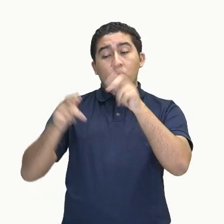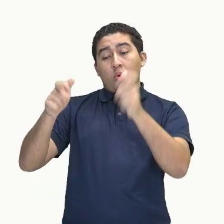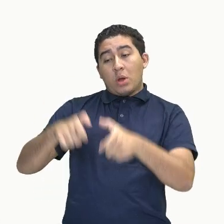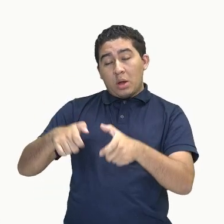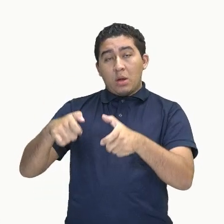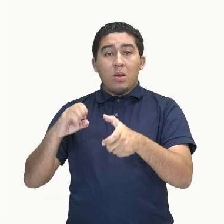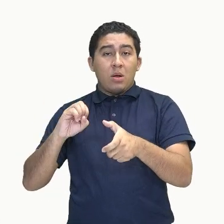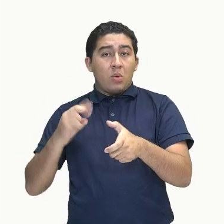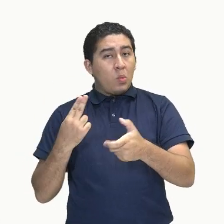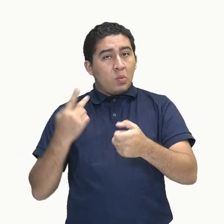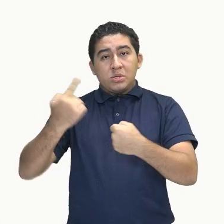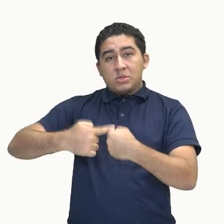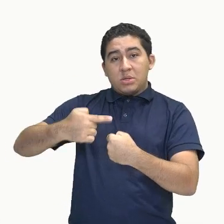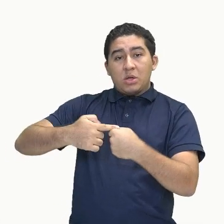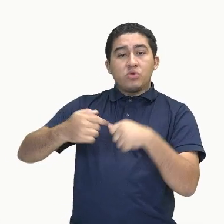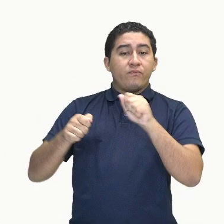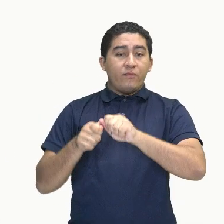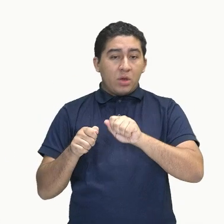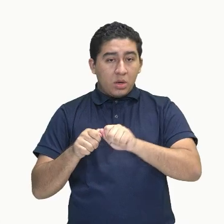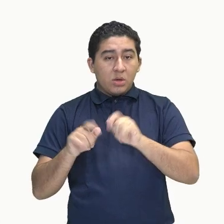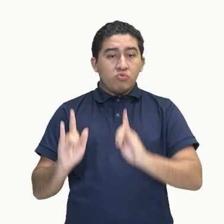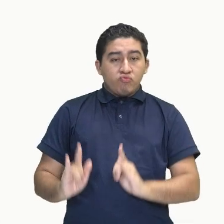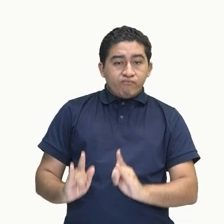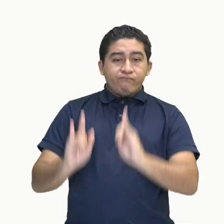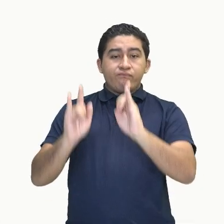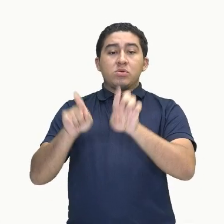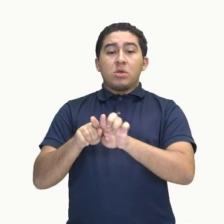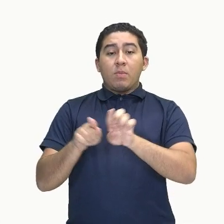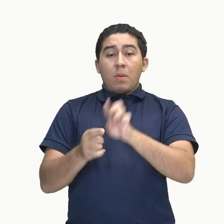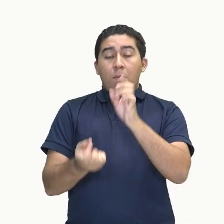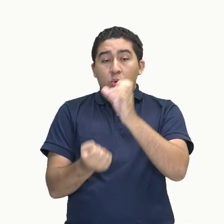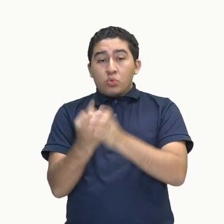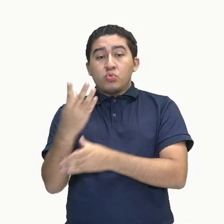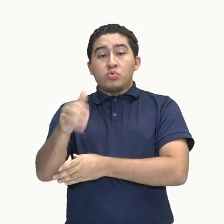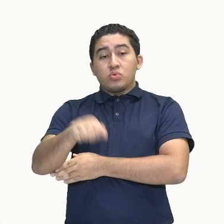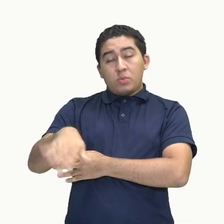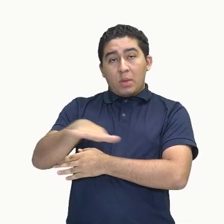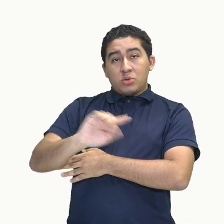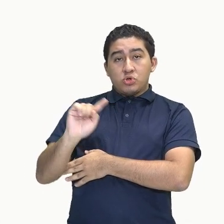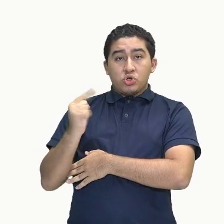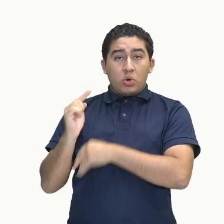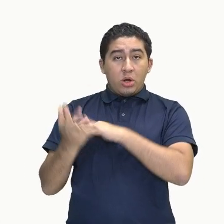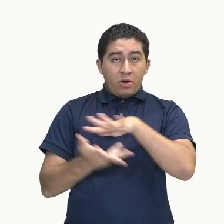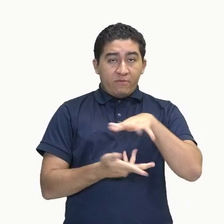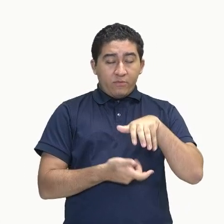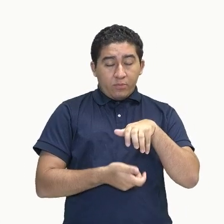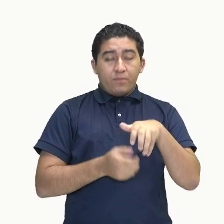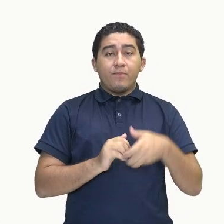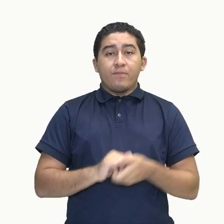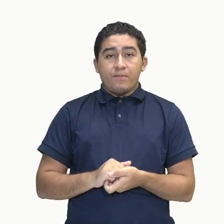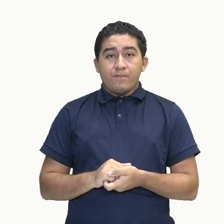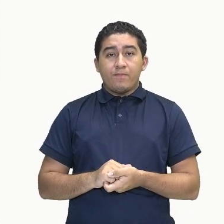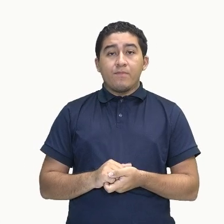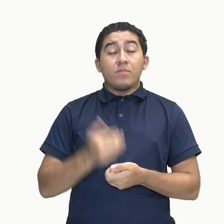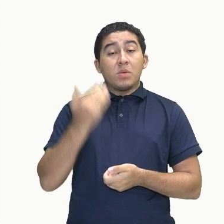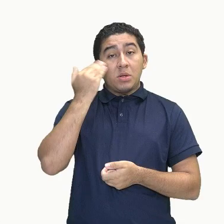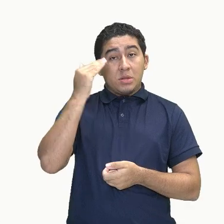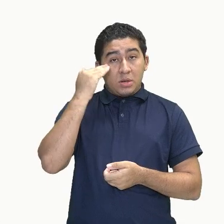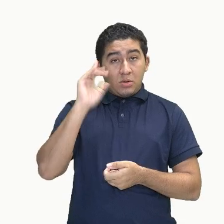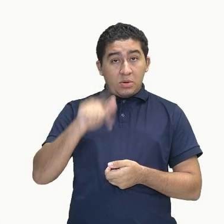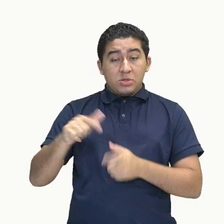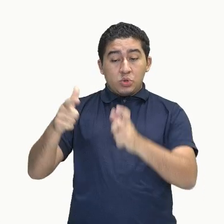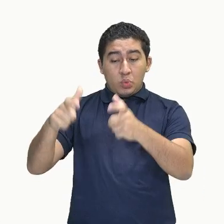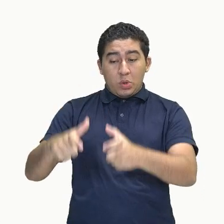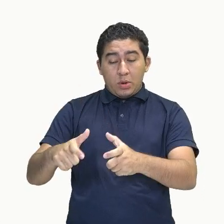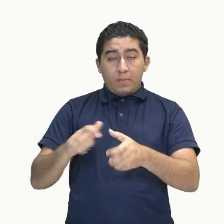cidades, elas vão construir e também aqui, né, produzem o espaço geográfico a partir desse lugar.